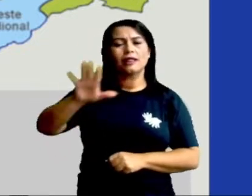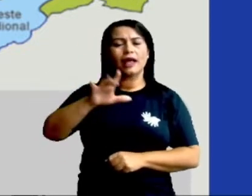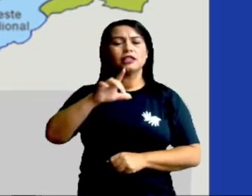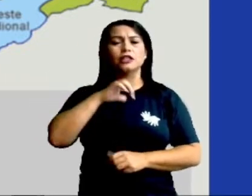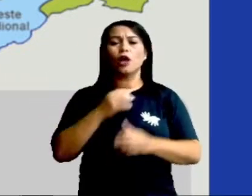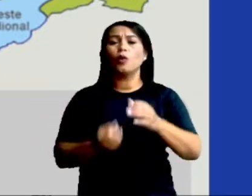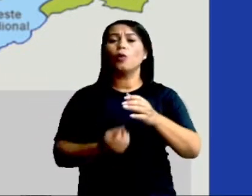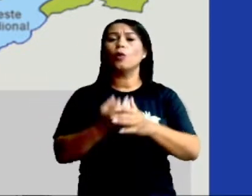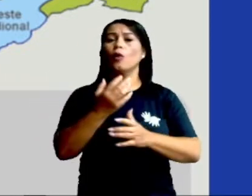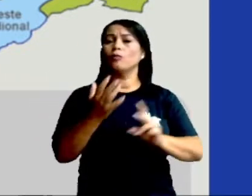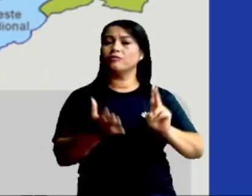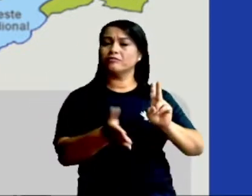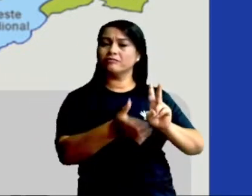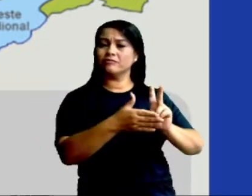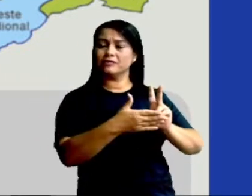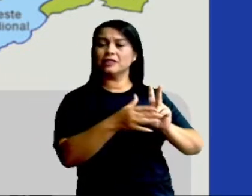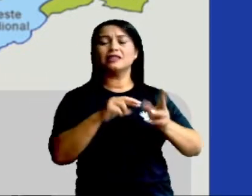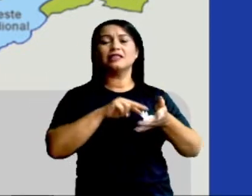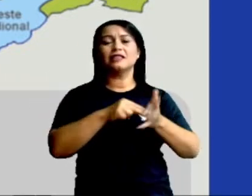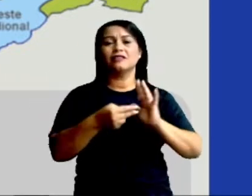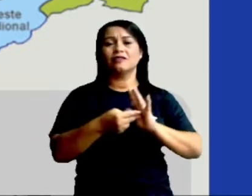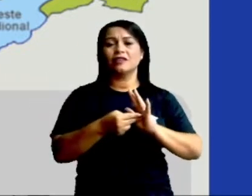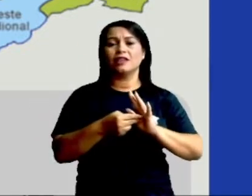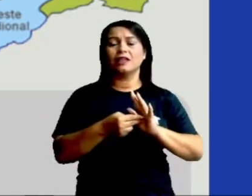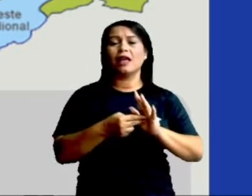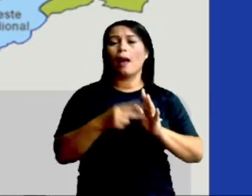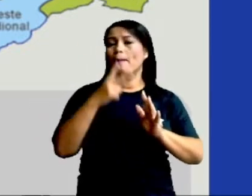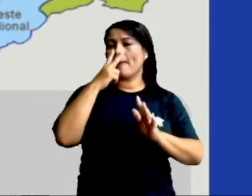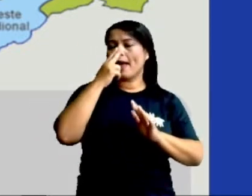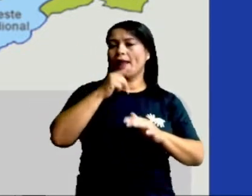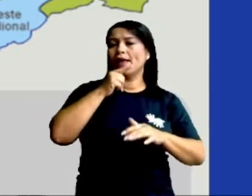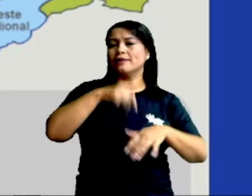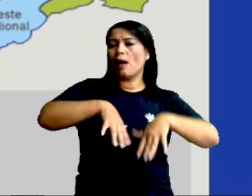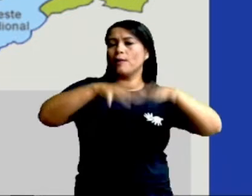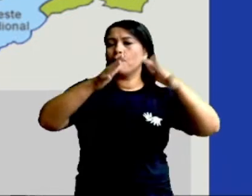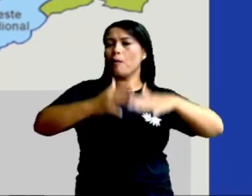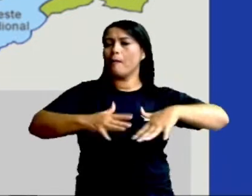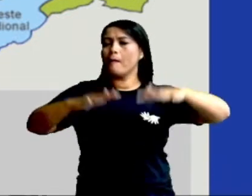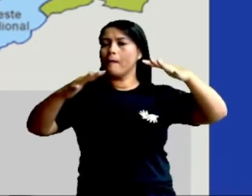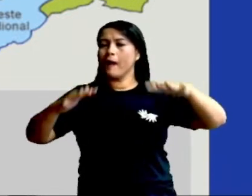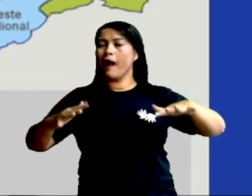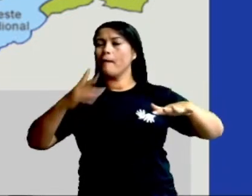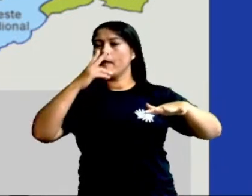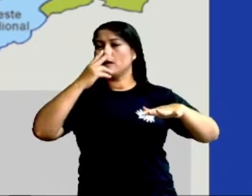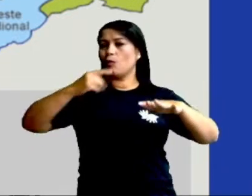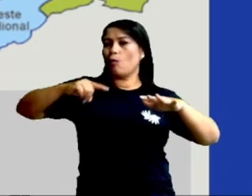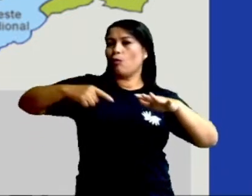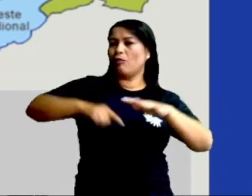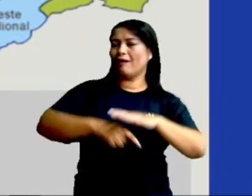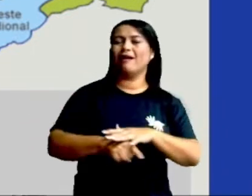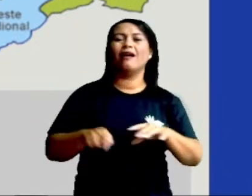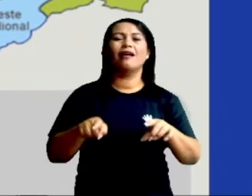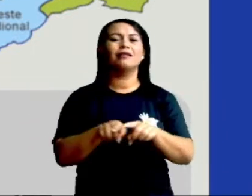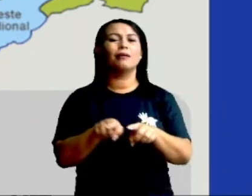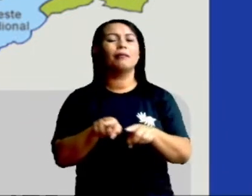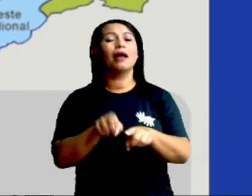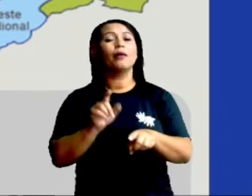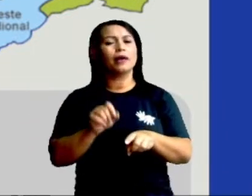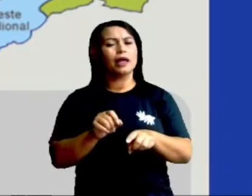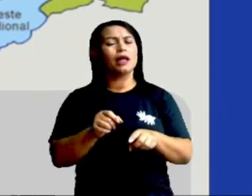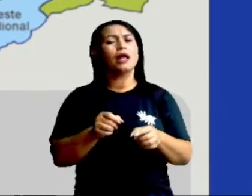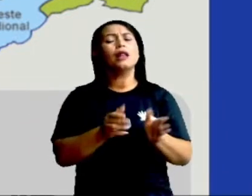que significa mar curado no período colonial foi o mais importante núcleo econômico